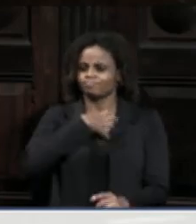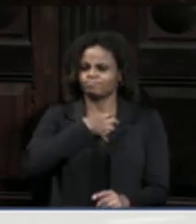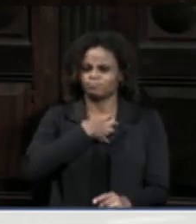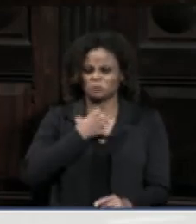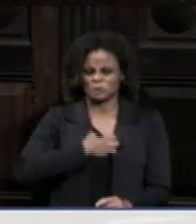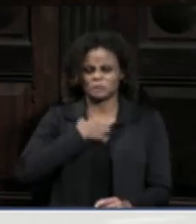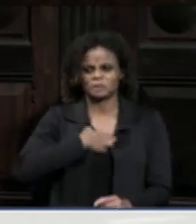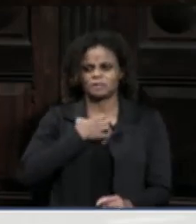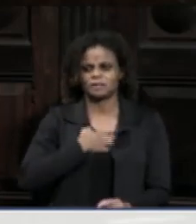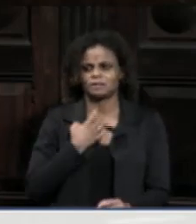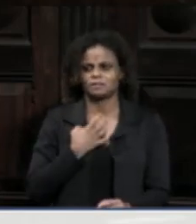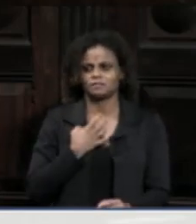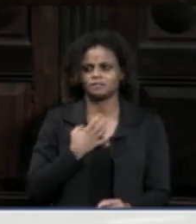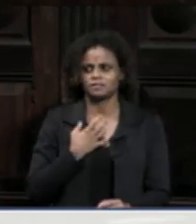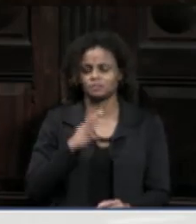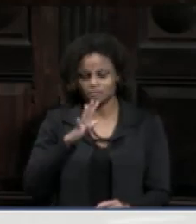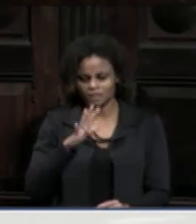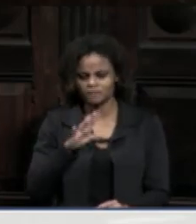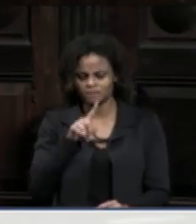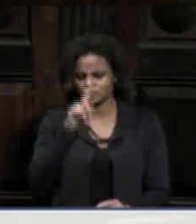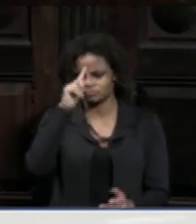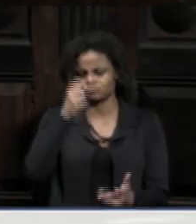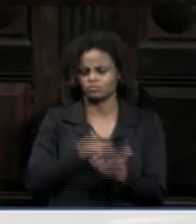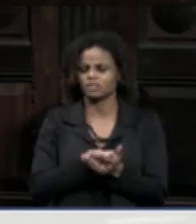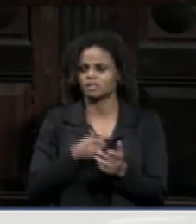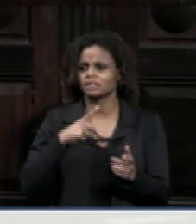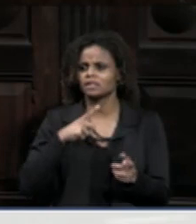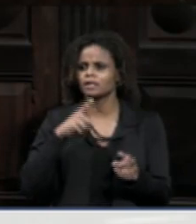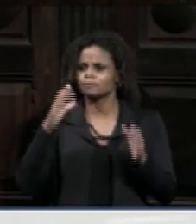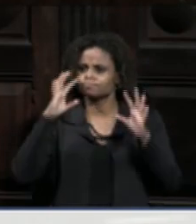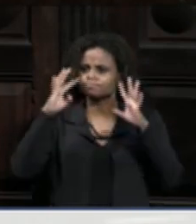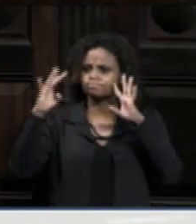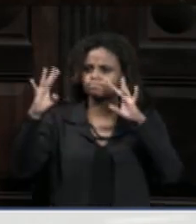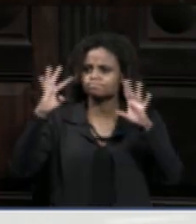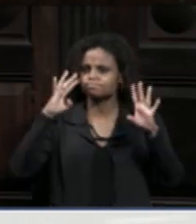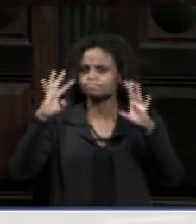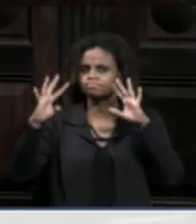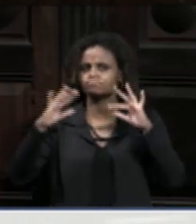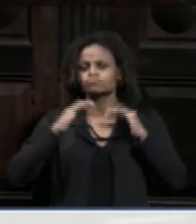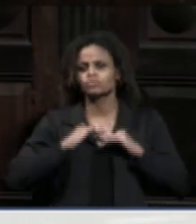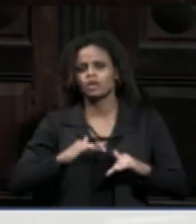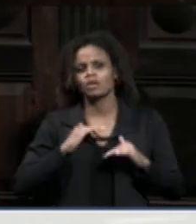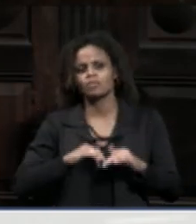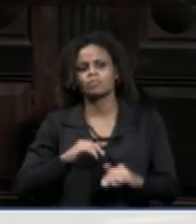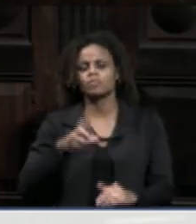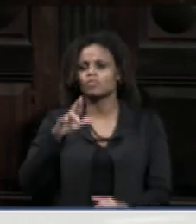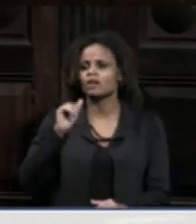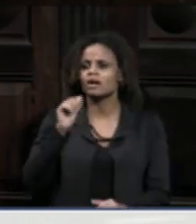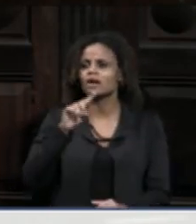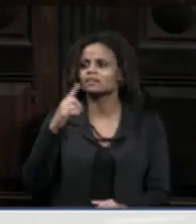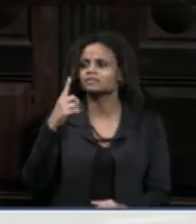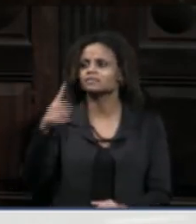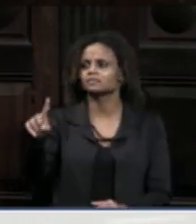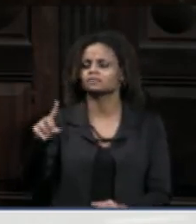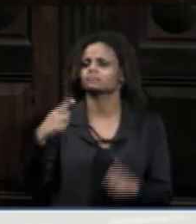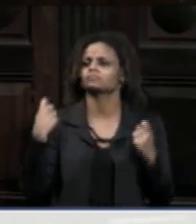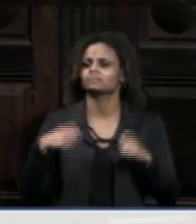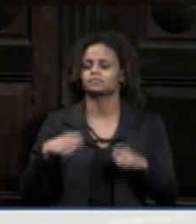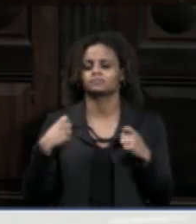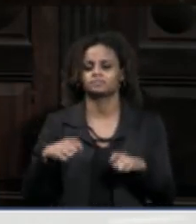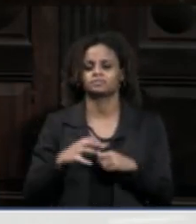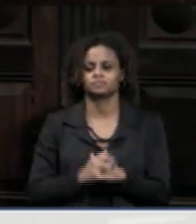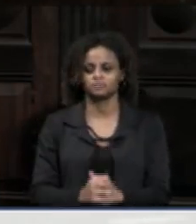mas sim com a razão que deve ser o fio condutor de todas